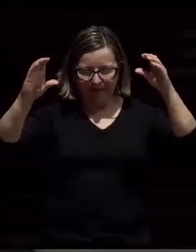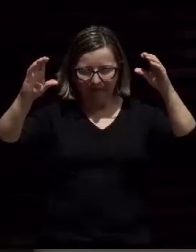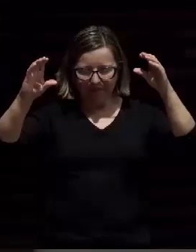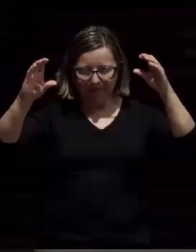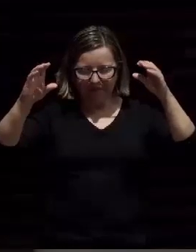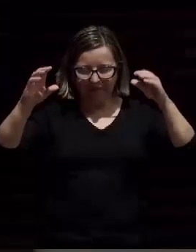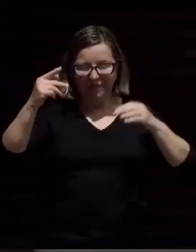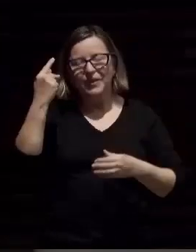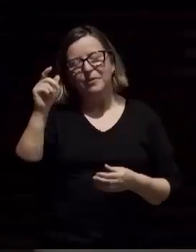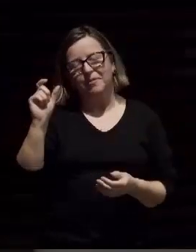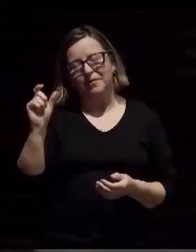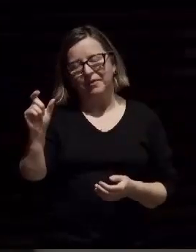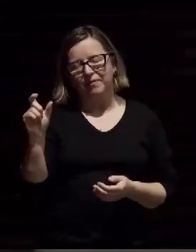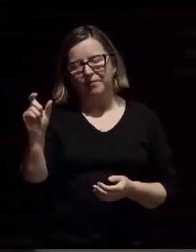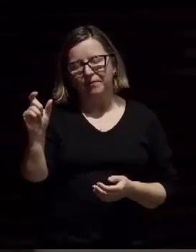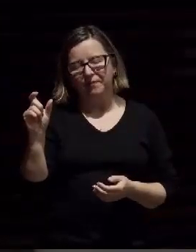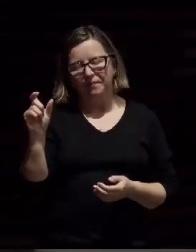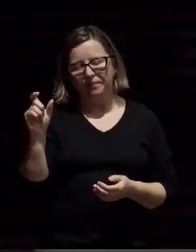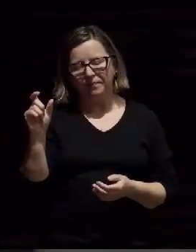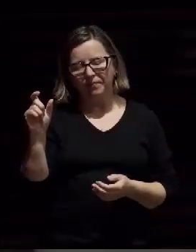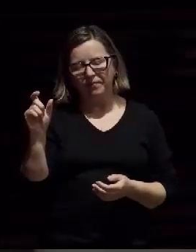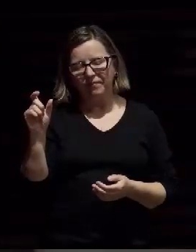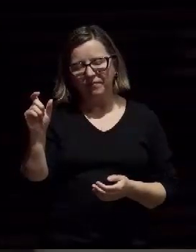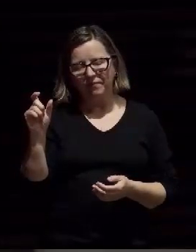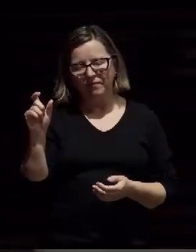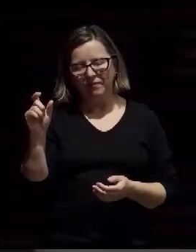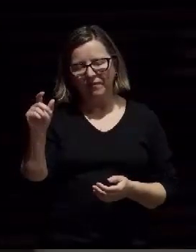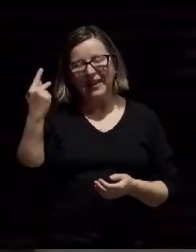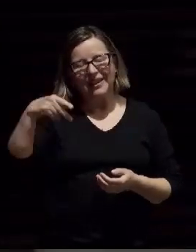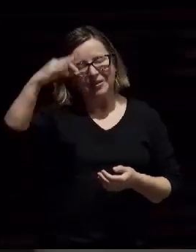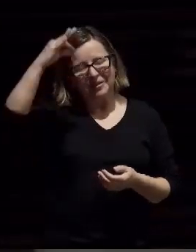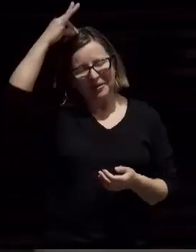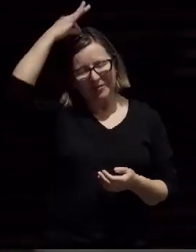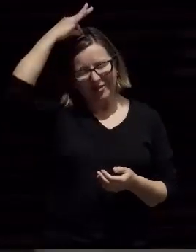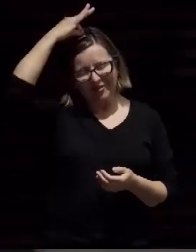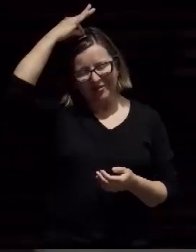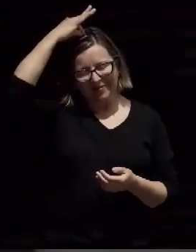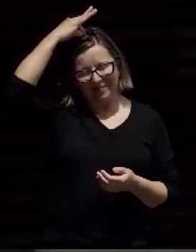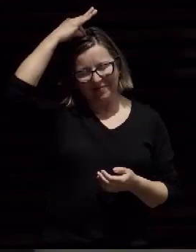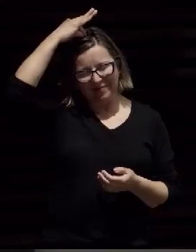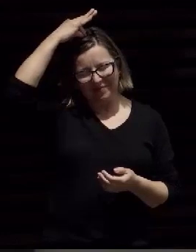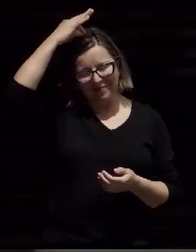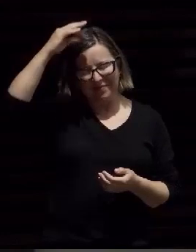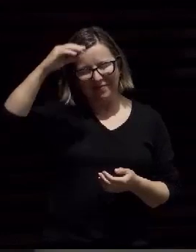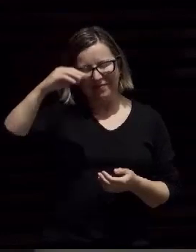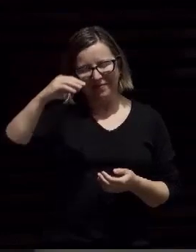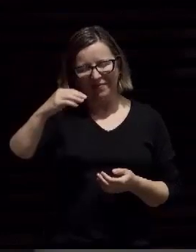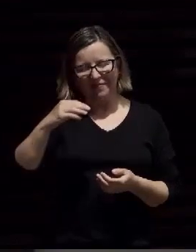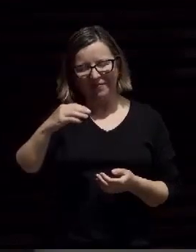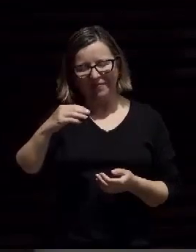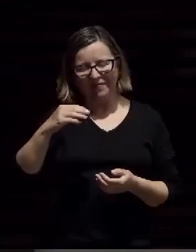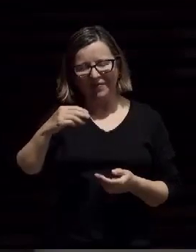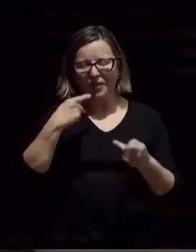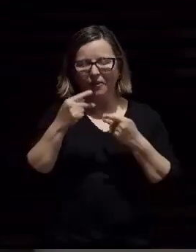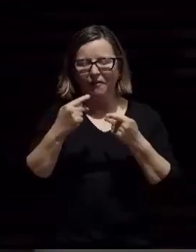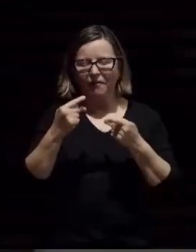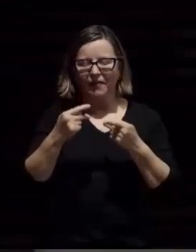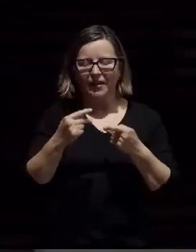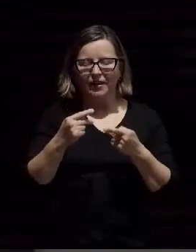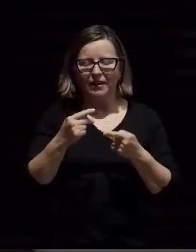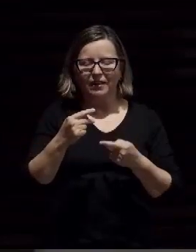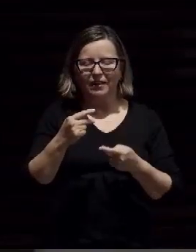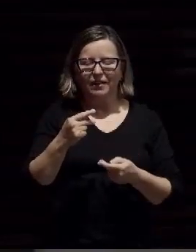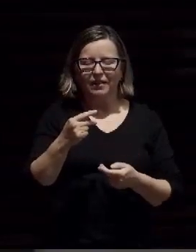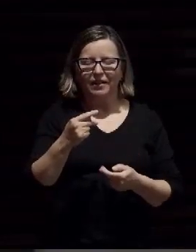é a Tua palavra. É o Teu Espírito. Fala conosco pela Tua palavra e pelo